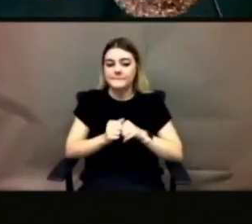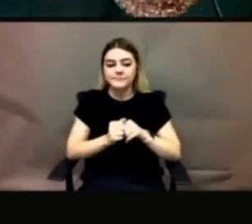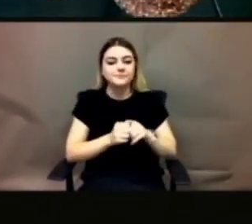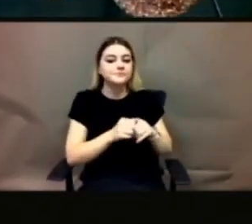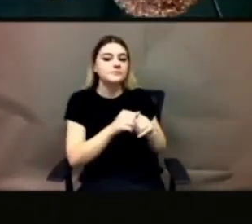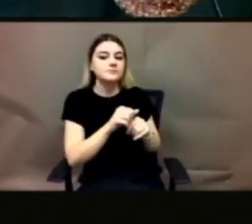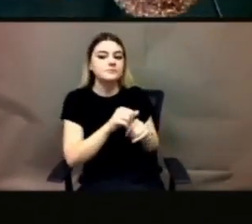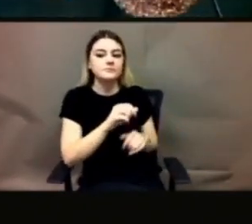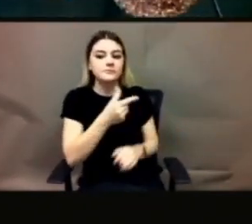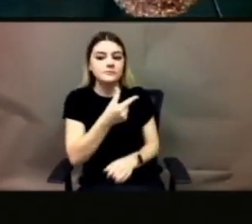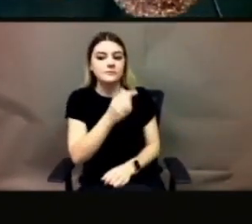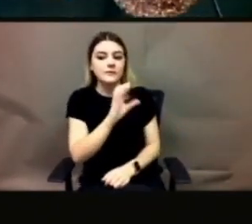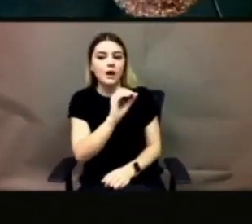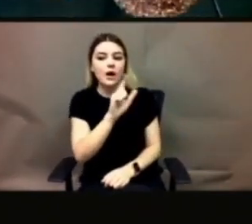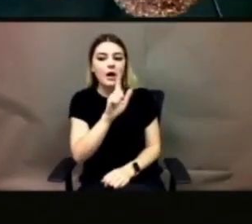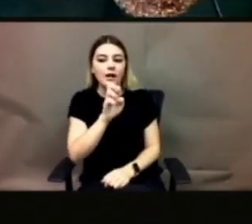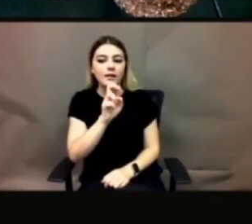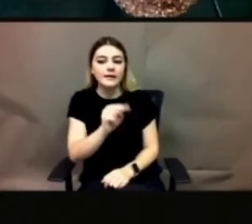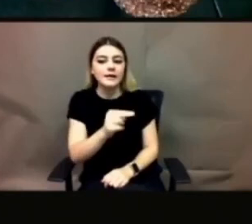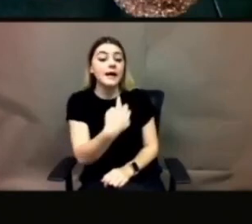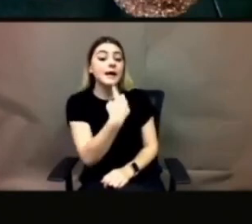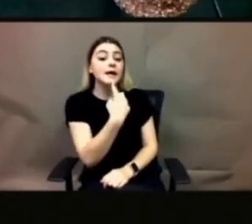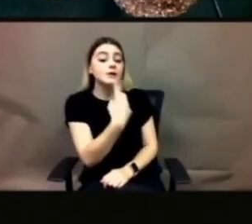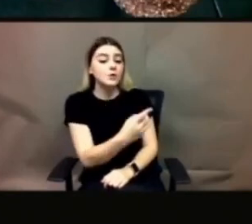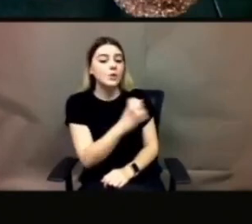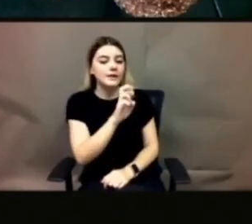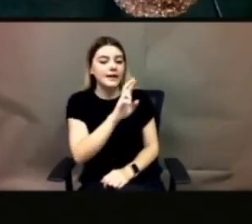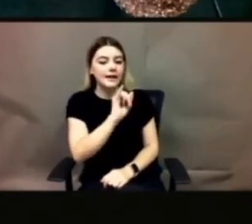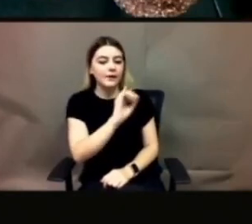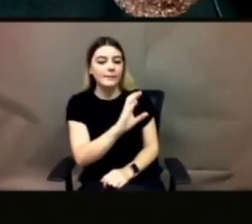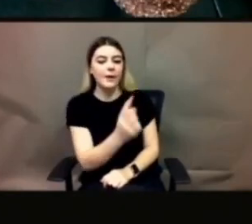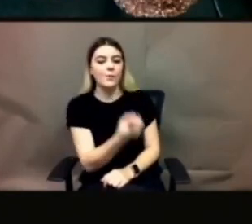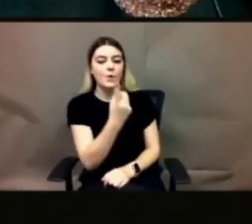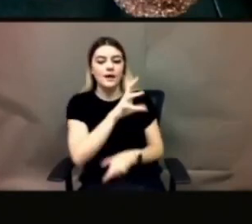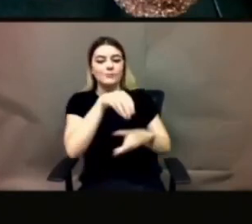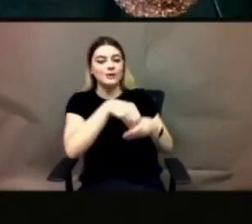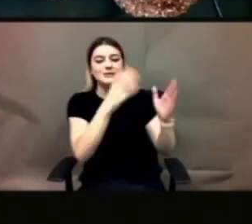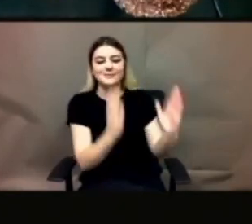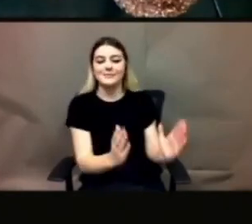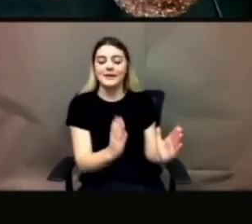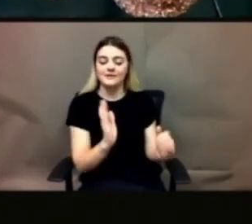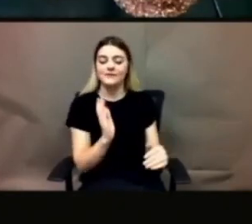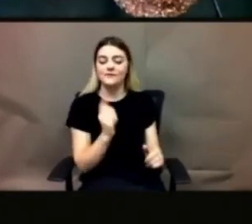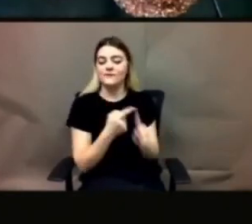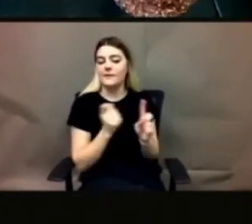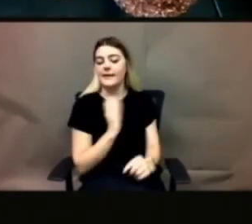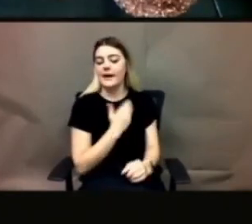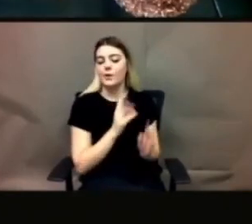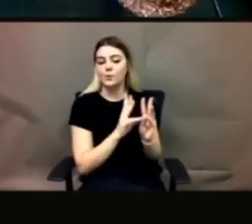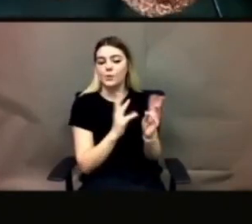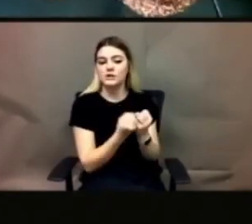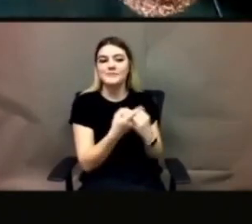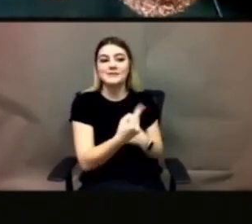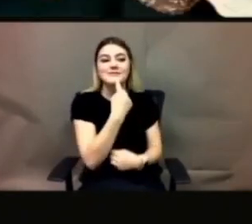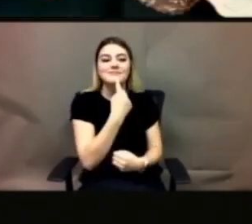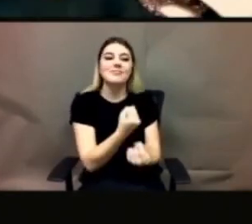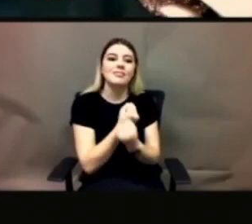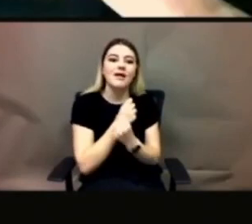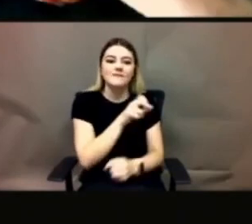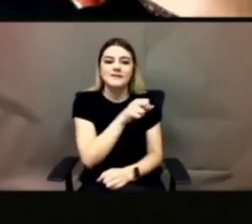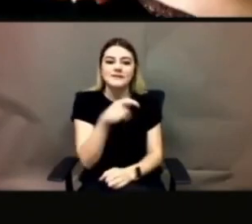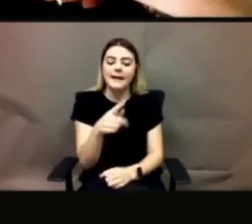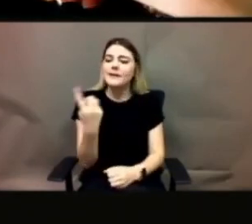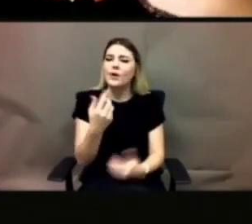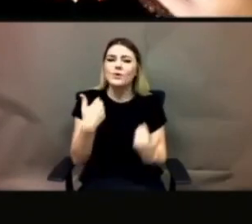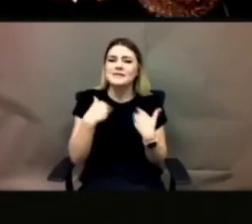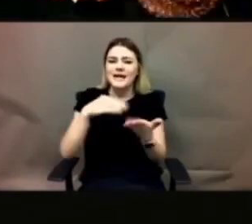E eu falei para o Eric. Sobre um dos nossos alunos do workshop. Que falou que adorou esse app. Porque sempre